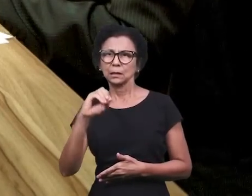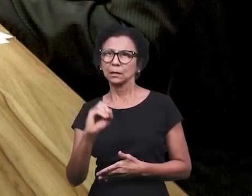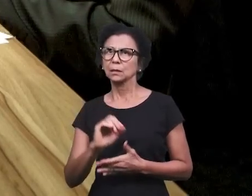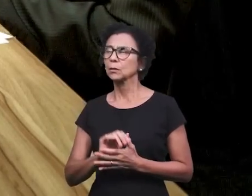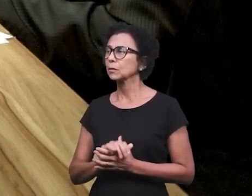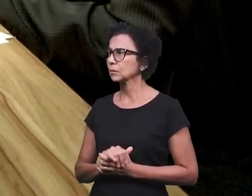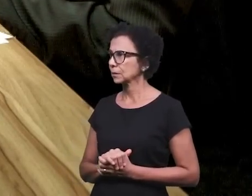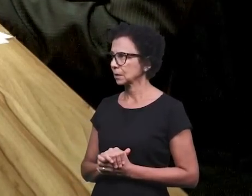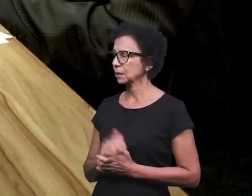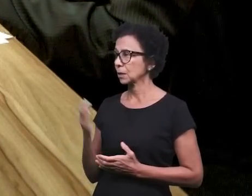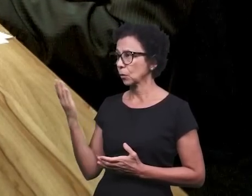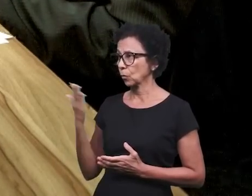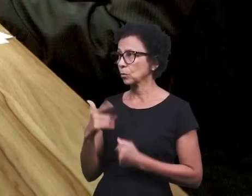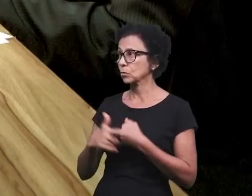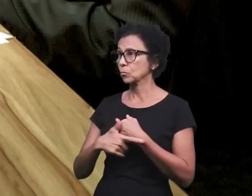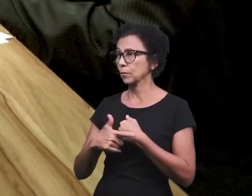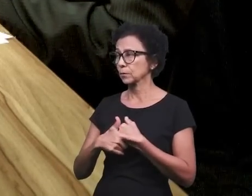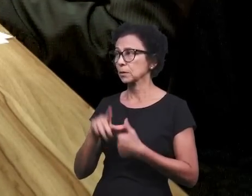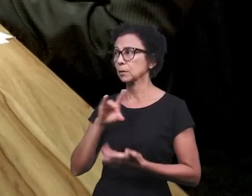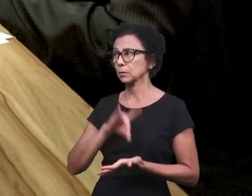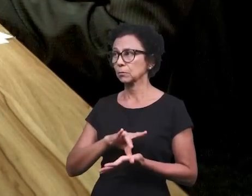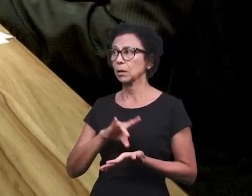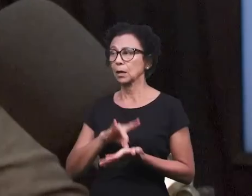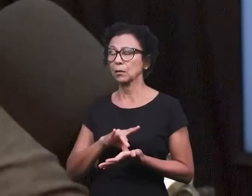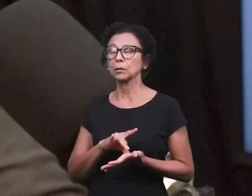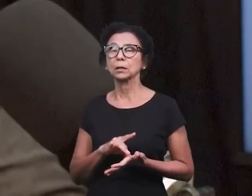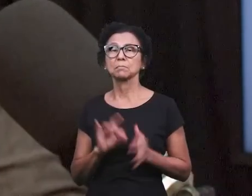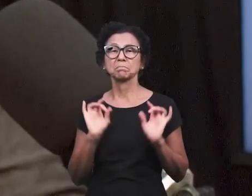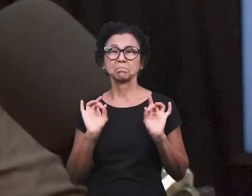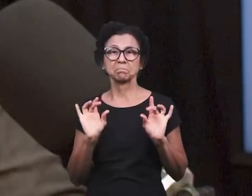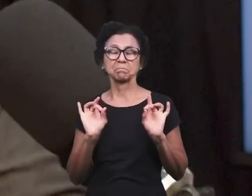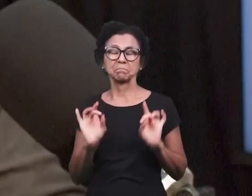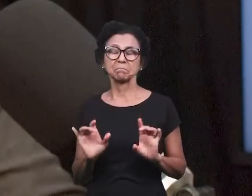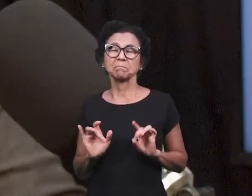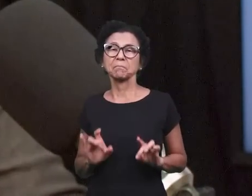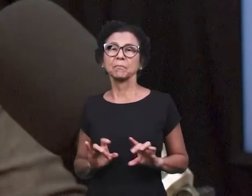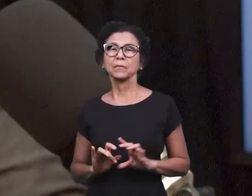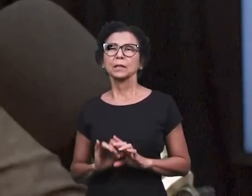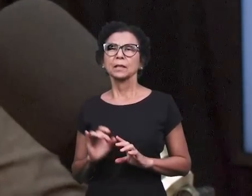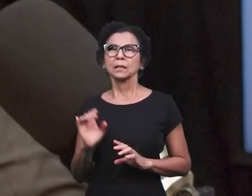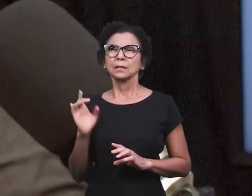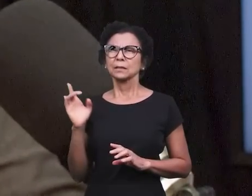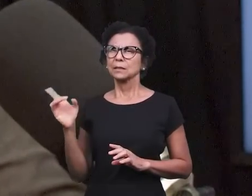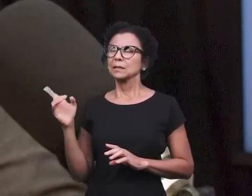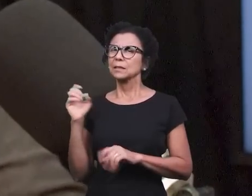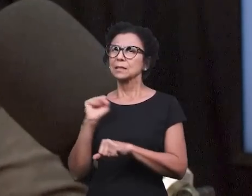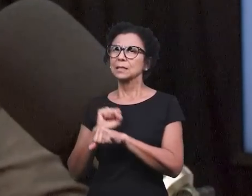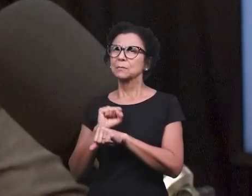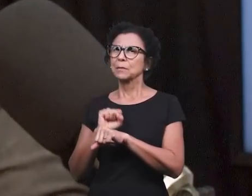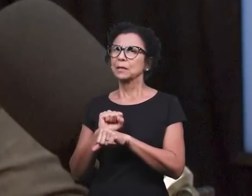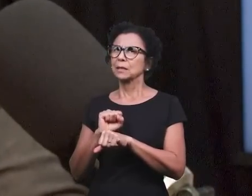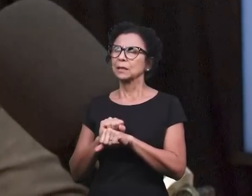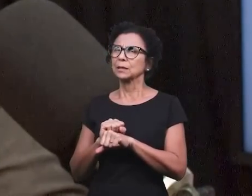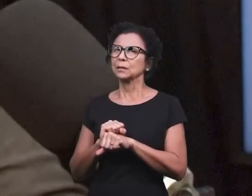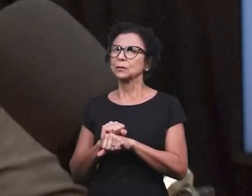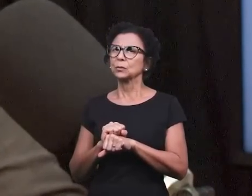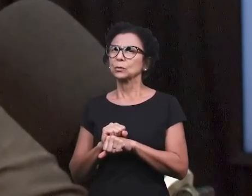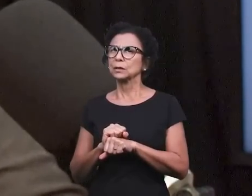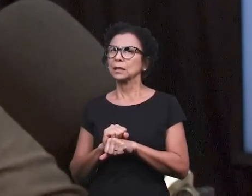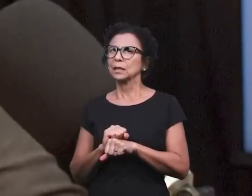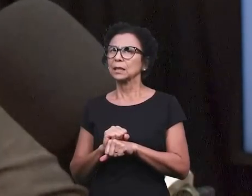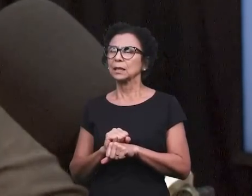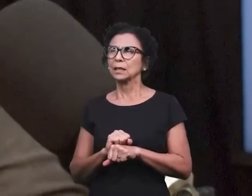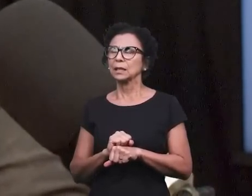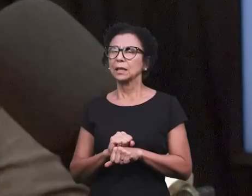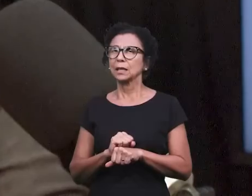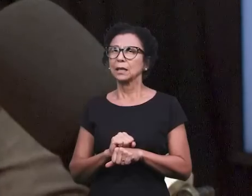hoje, que é um cargo excelente. Você estava aguardando ser convocado para o curso de formação, o segundo curso de